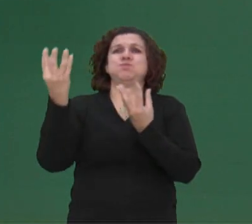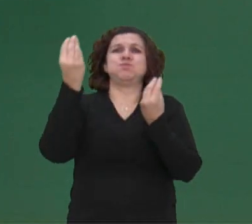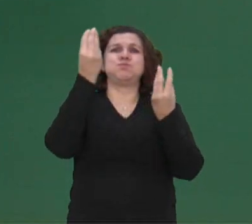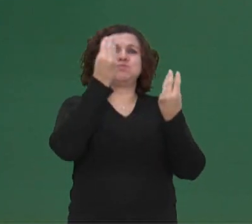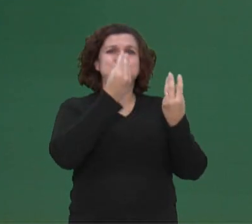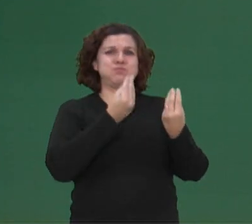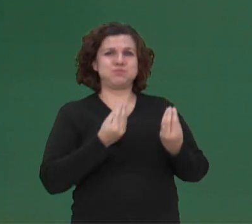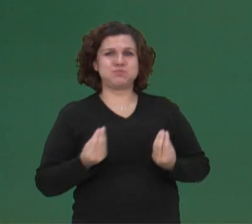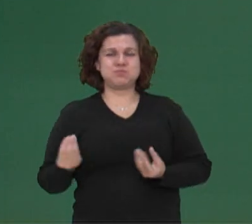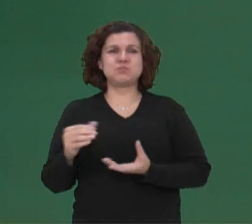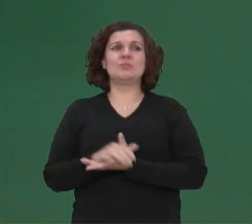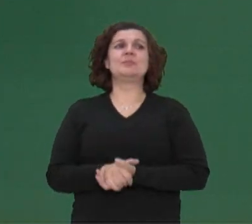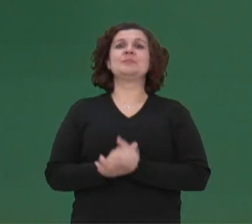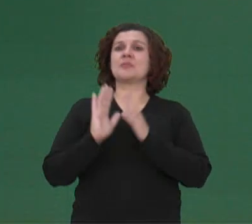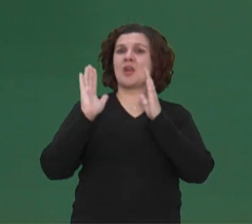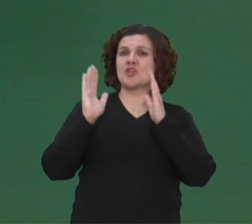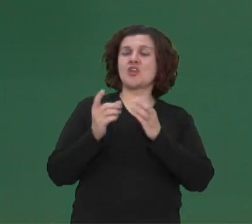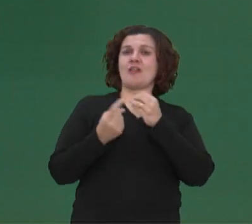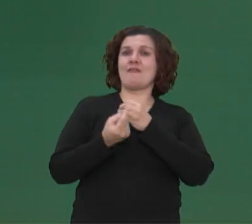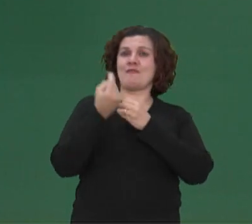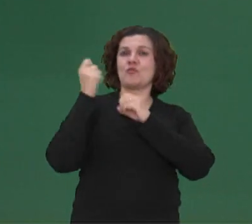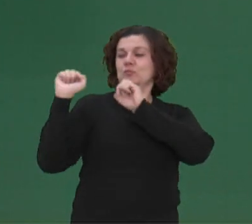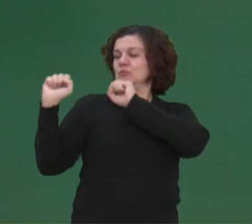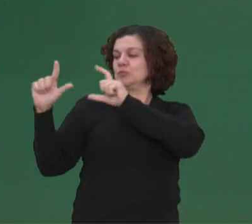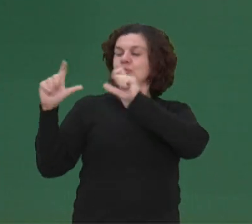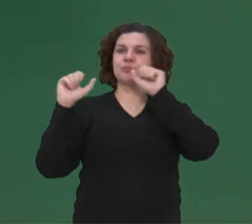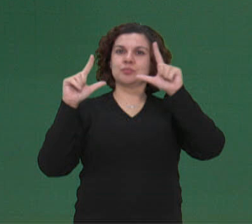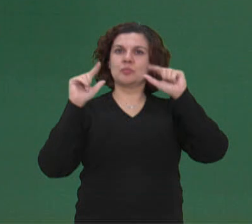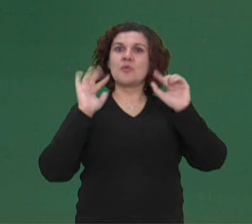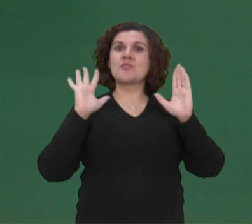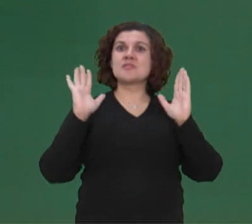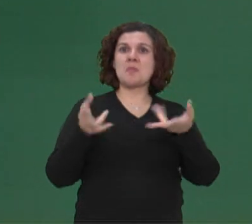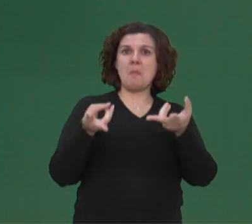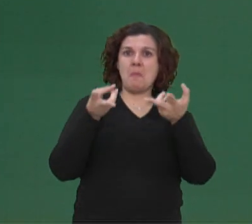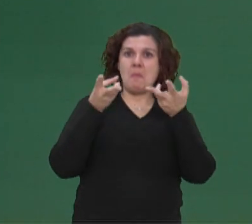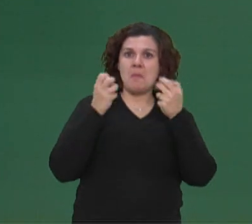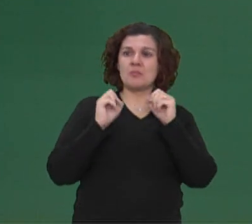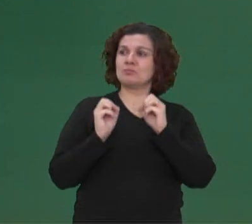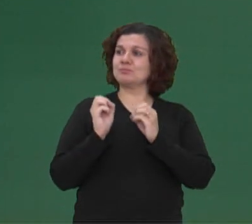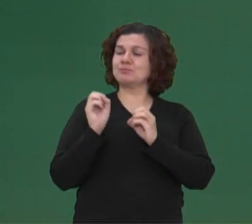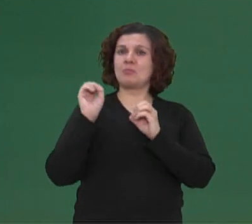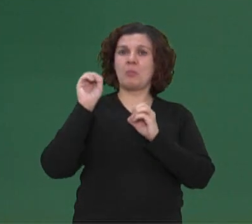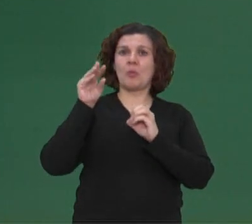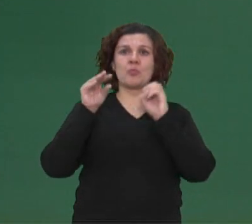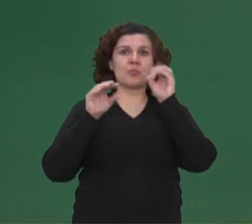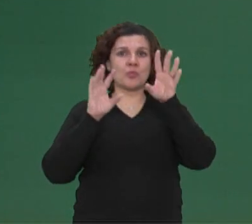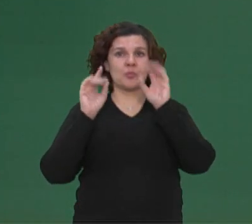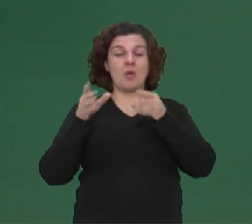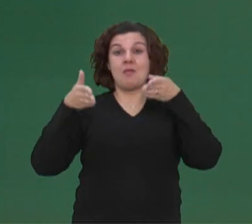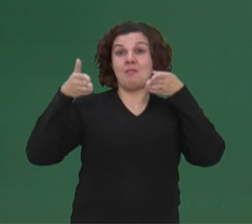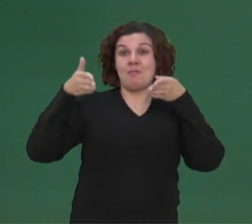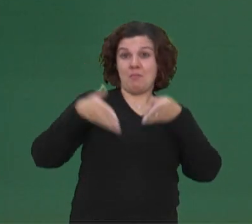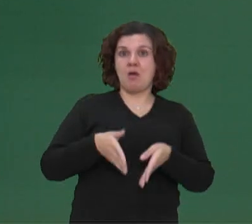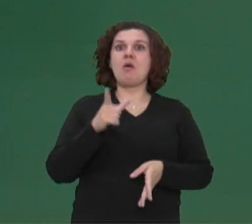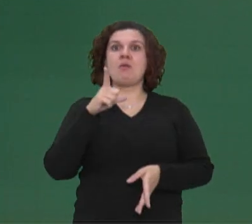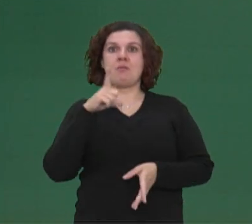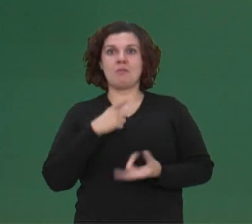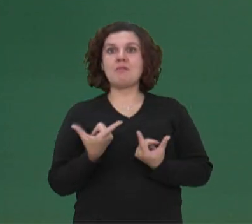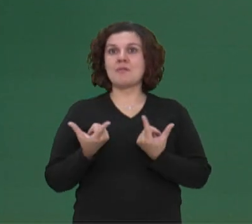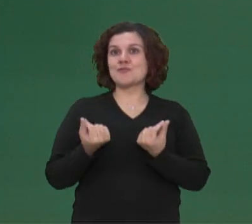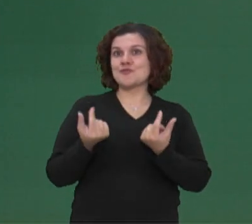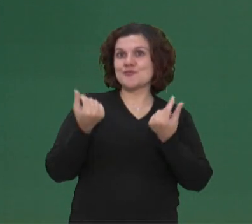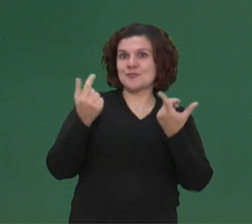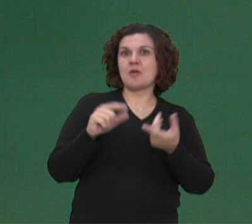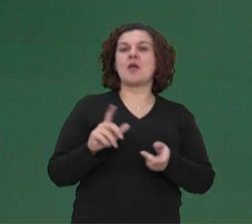slides dos recursos minerais, né? E agora aqui das mercadorias, você percebe que ela é participativa, sim.